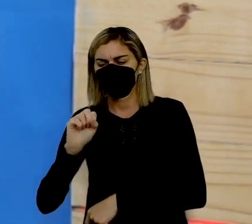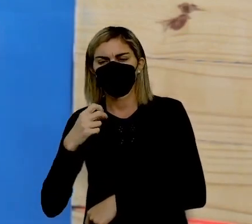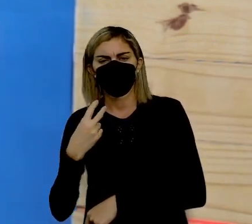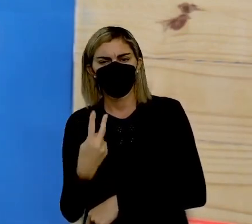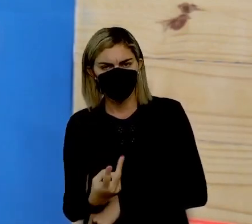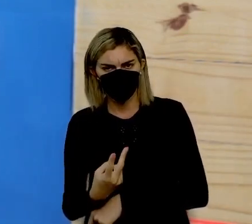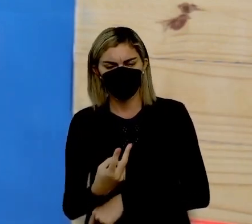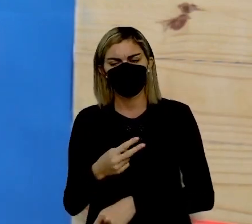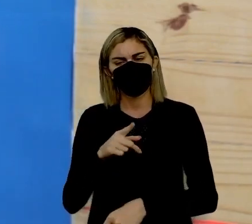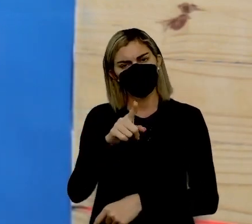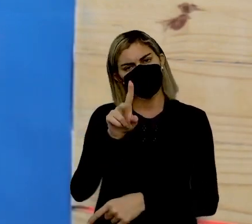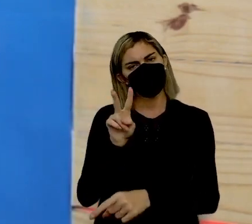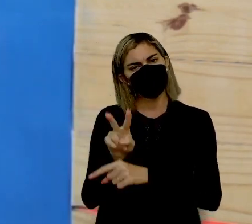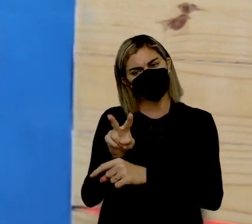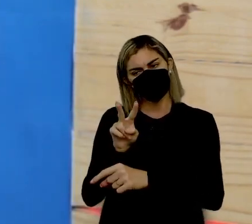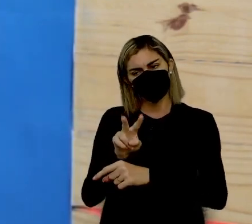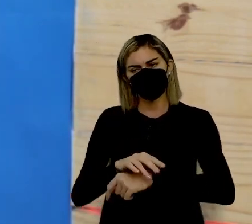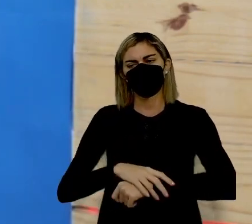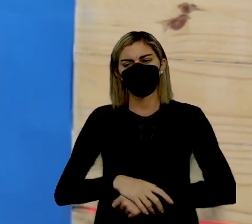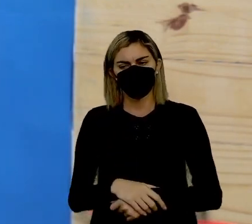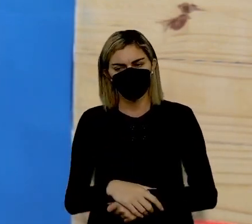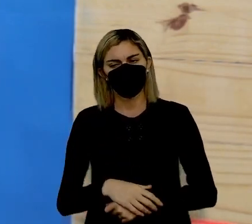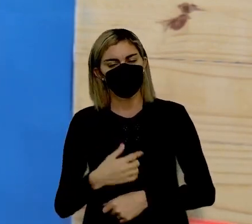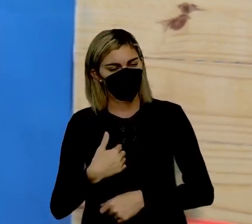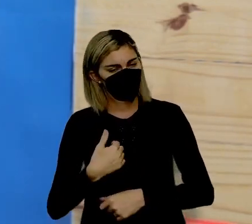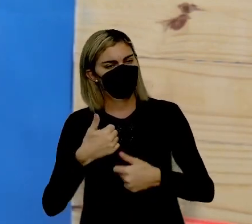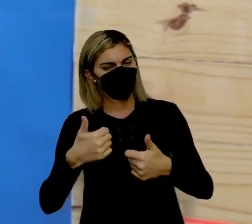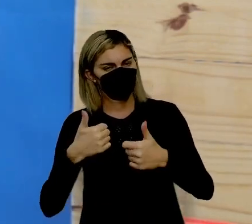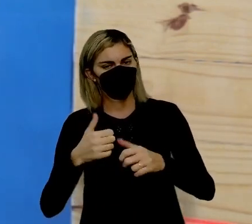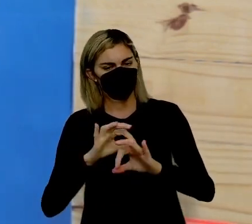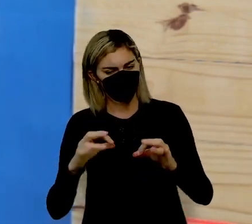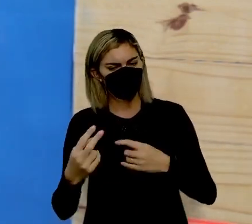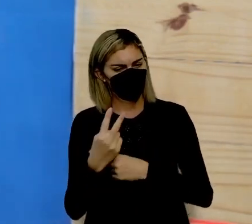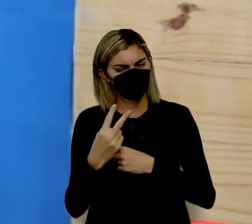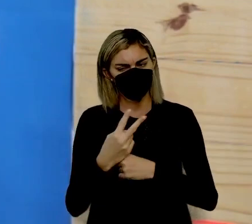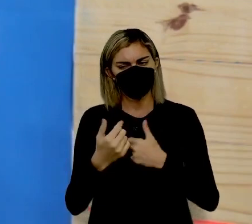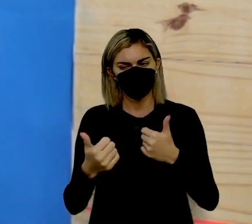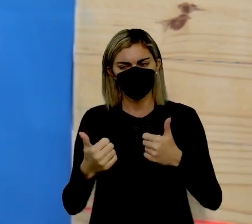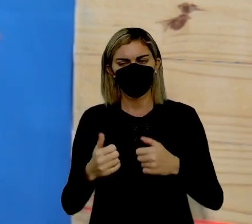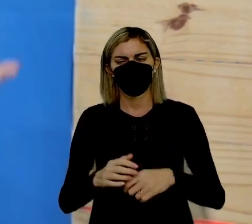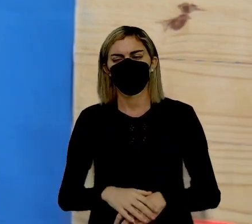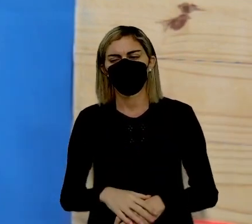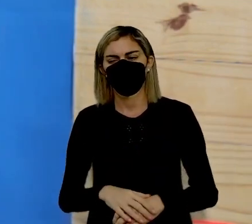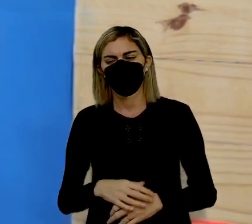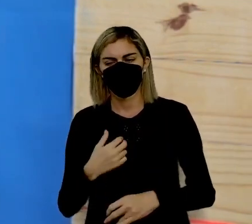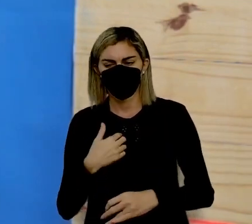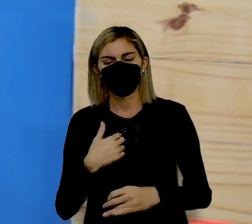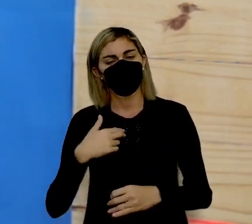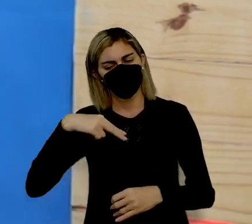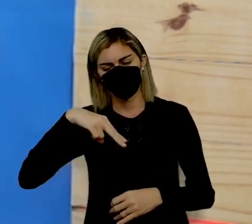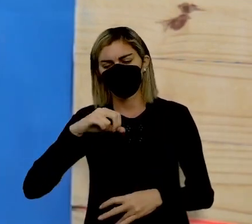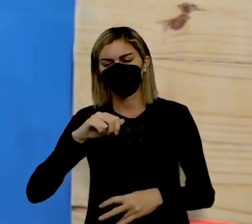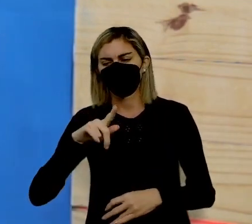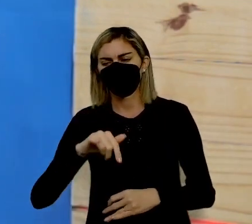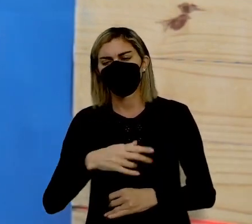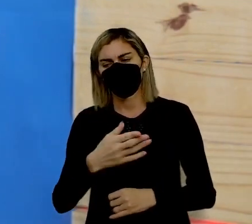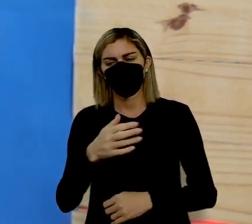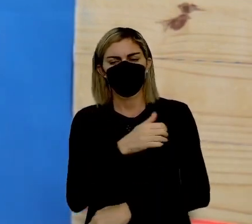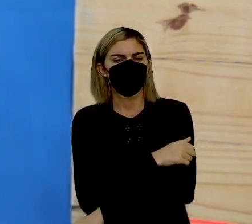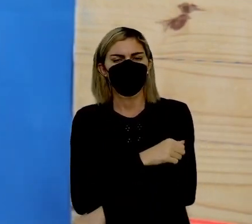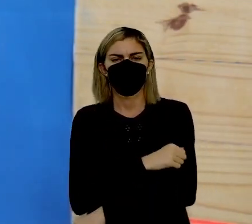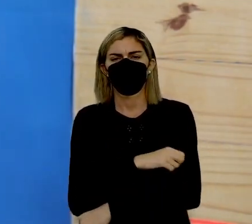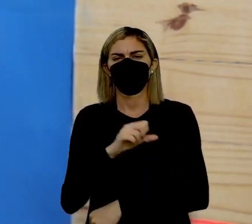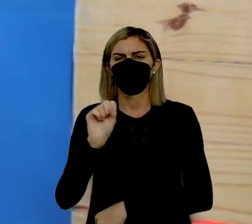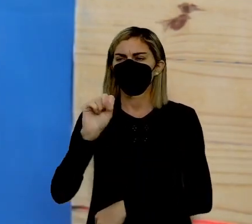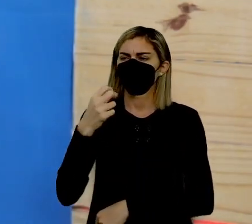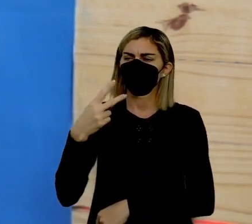tão conservado. Poxa, elogiou, meu irmão. Eu tô conservado? Meu irmão, se dissesse, Nogueira, eu fui teu aluno em 82 lá